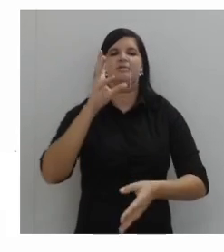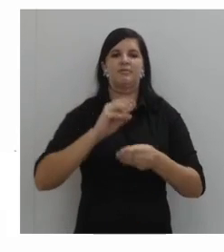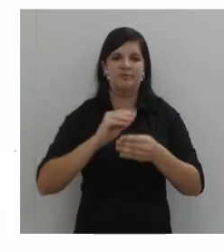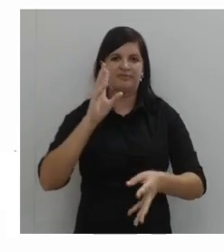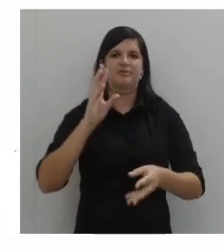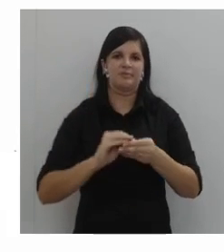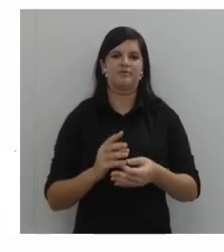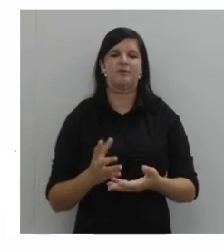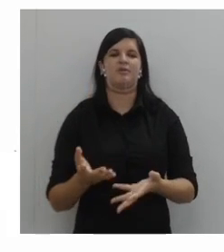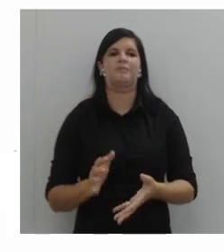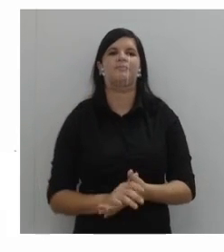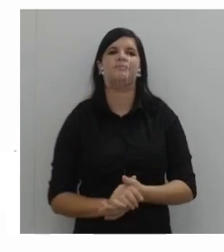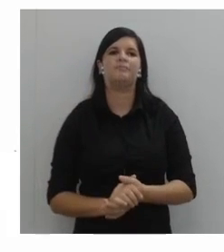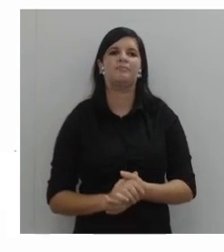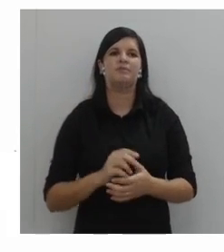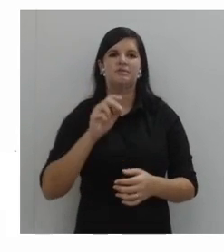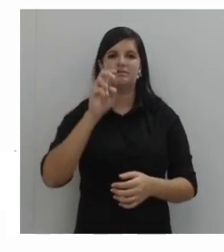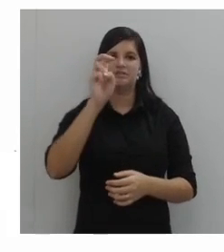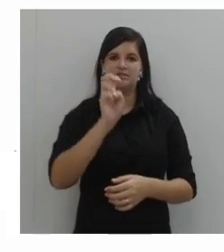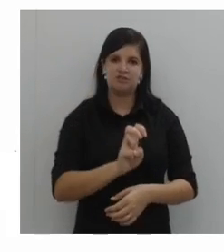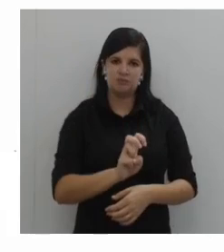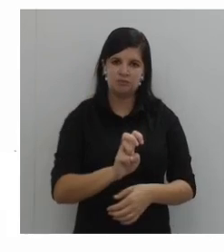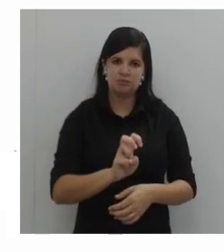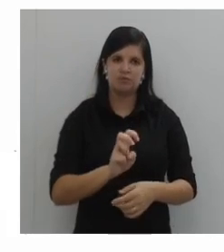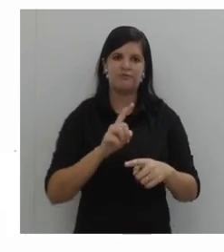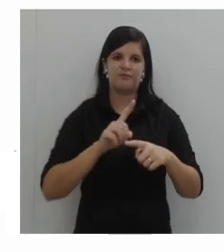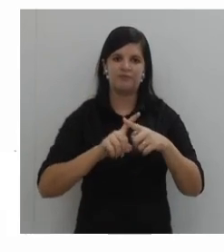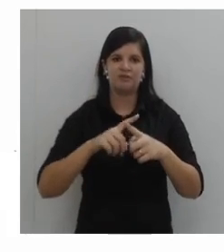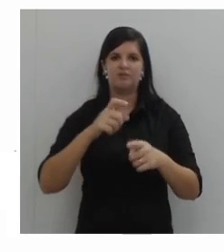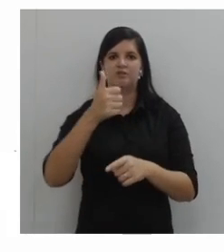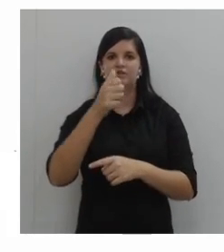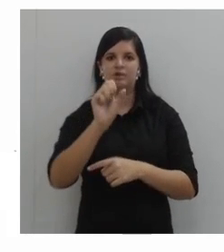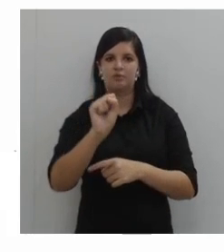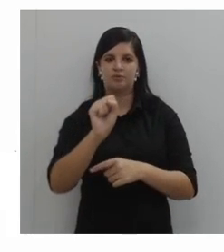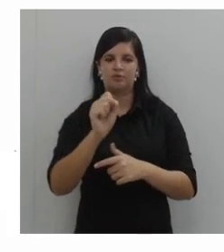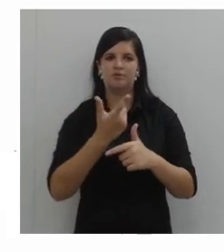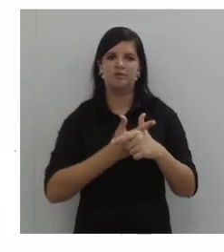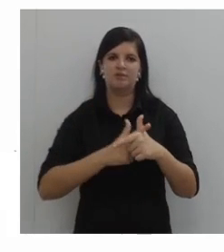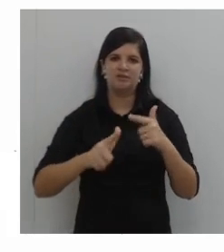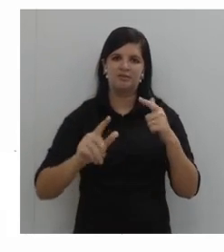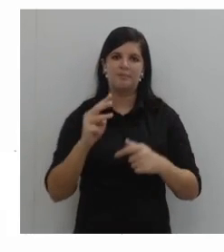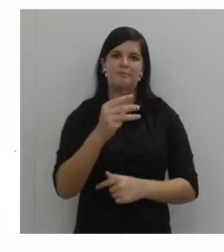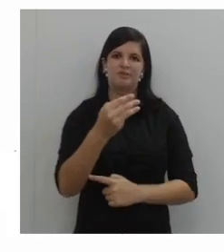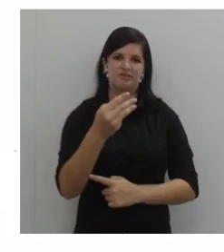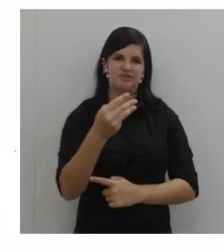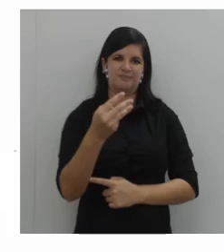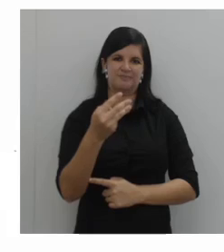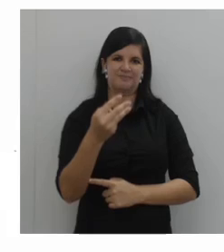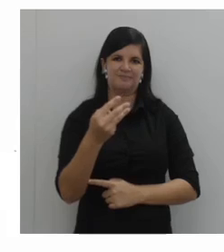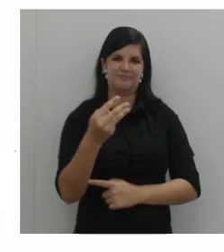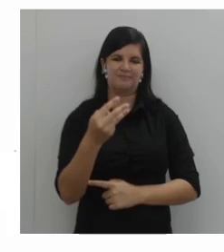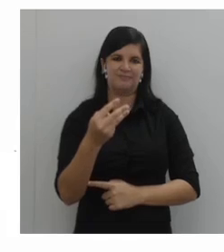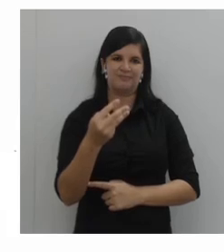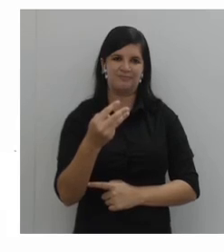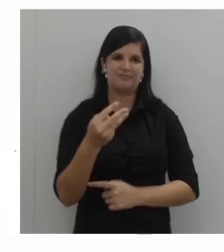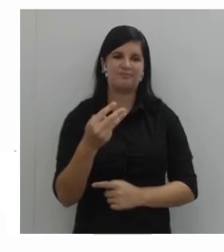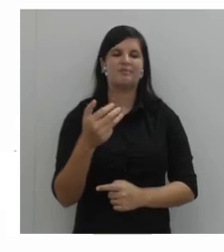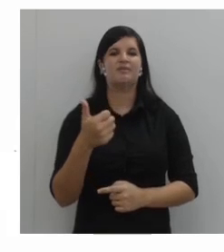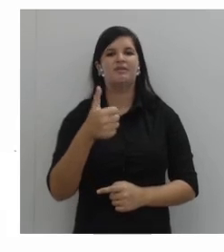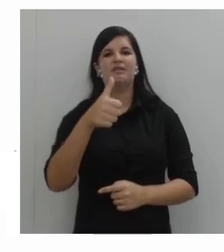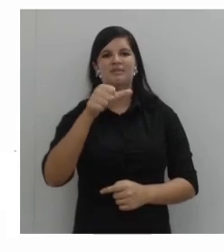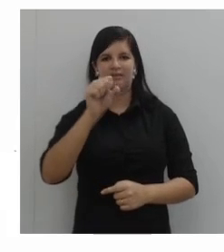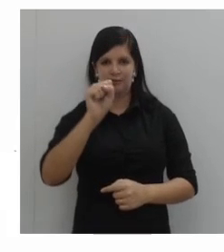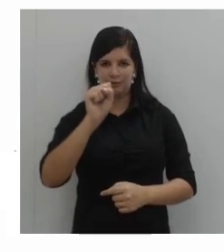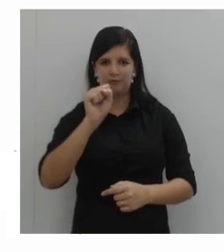uma por cima da outra. Então ficou aqui 5 vezes 18 dividido por 3. E veja que 18 dá